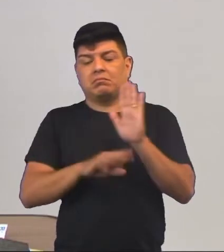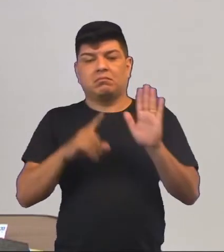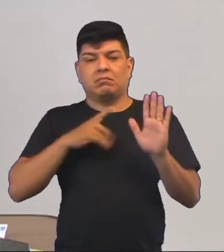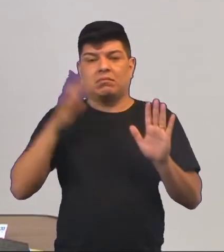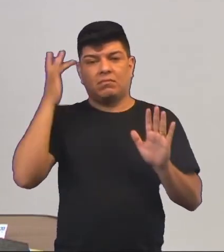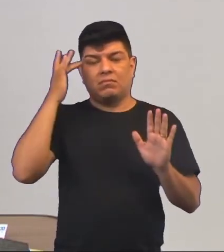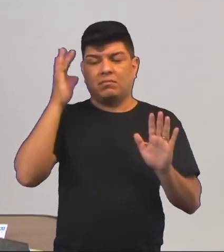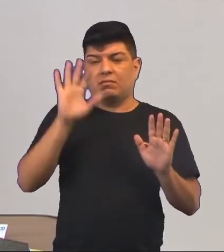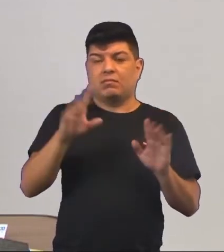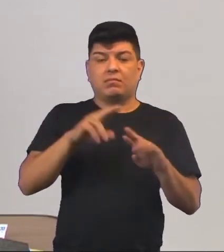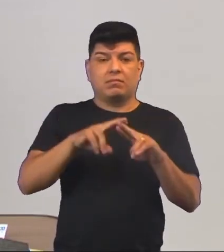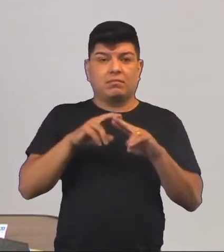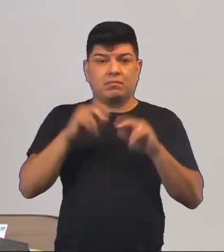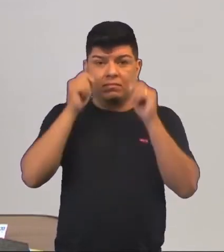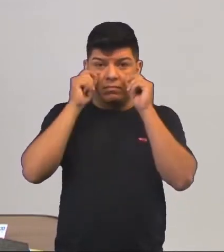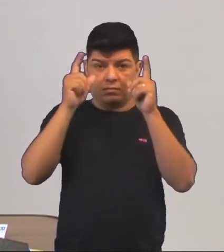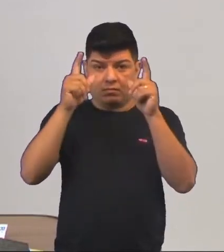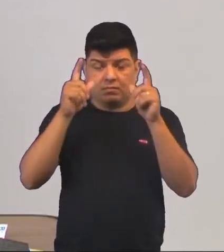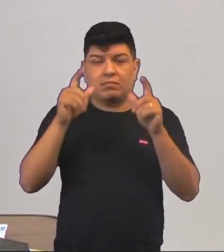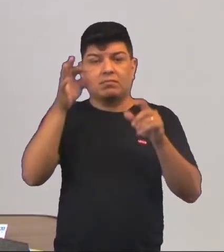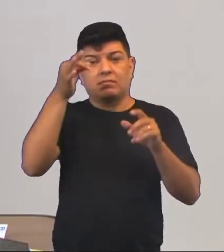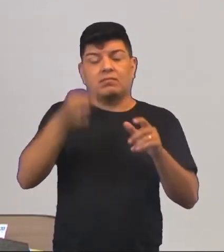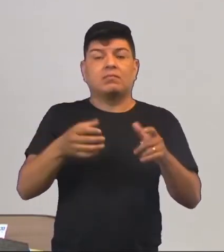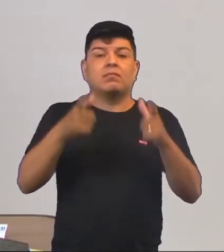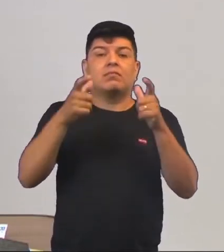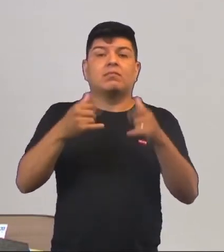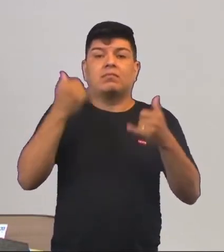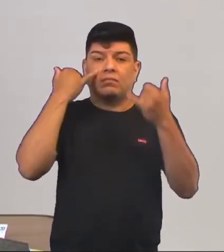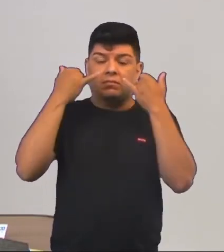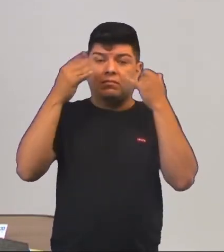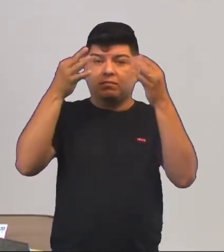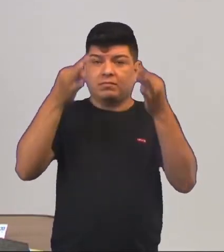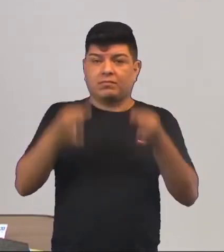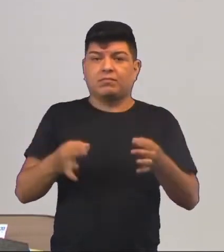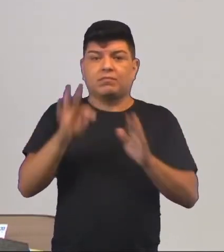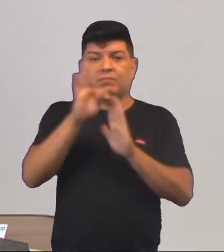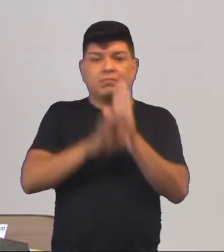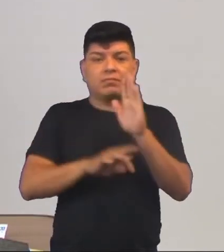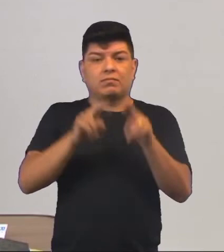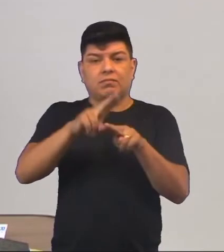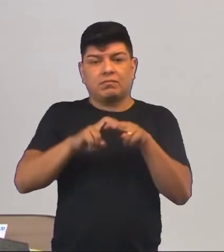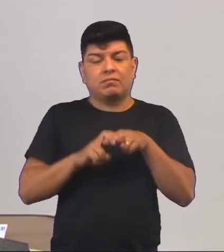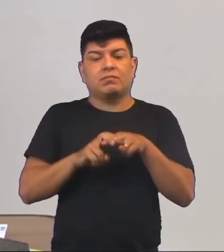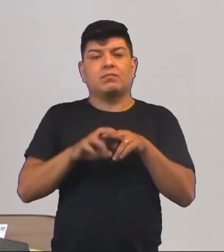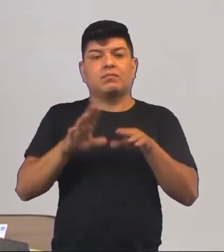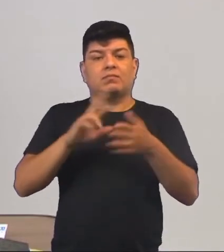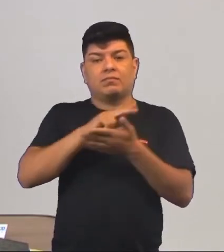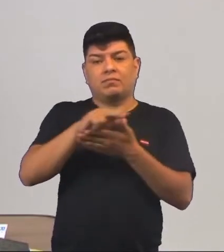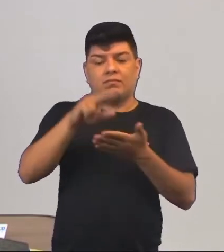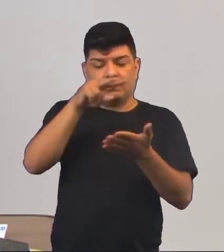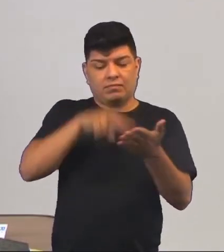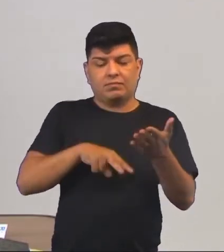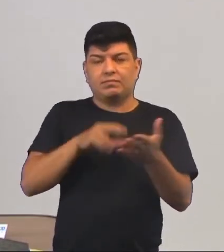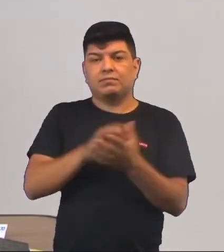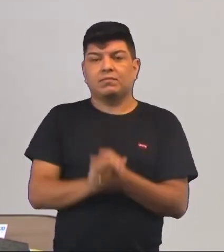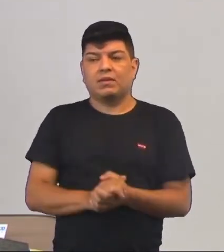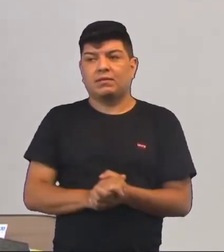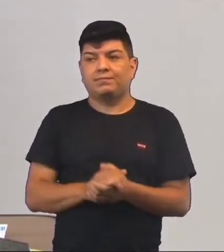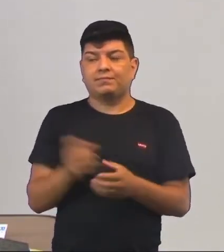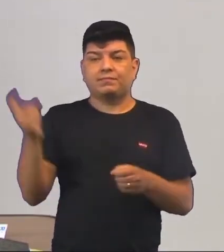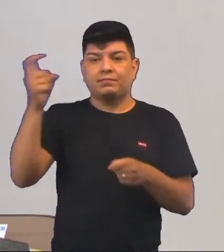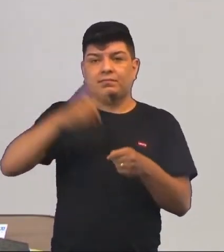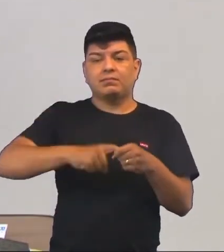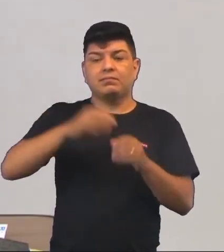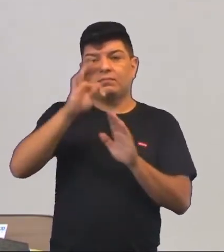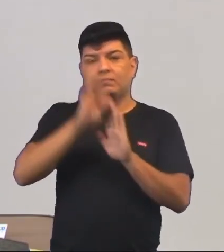acho que é isso. Mas você tem que se atentar a ler exatamente a informação correta no texto, por isso que é importante várias leituras. E se a gente